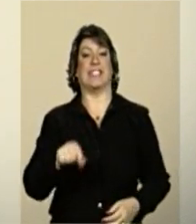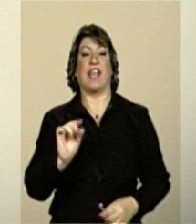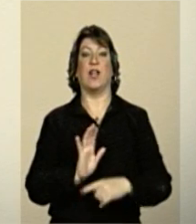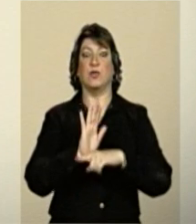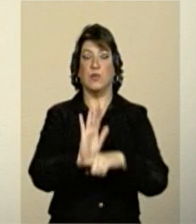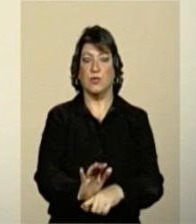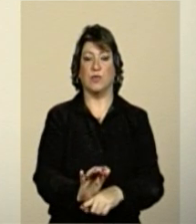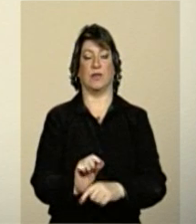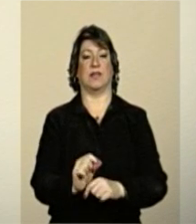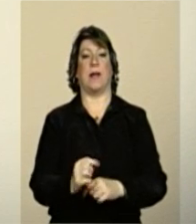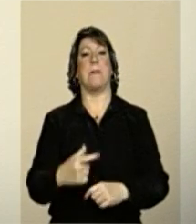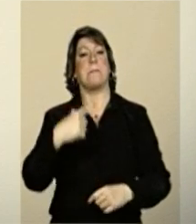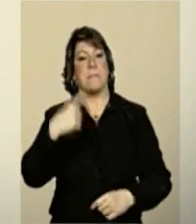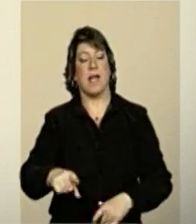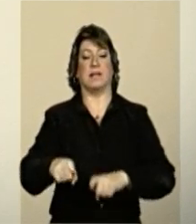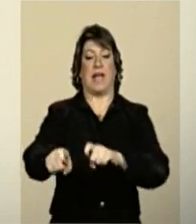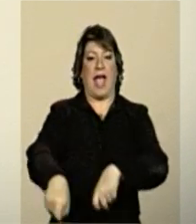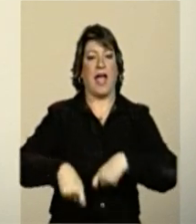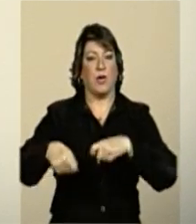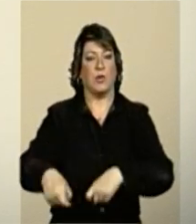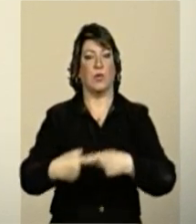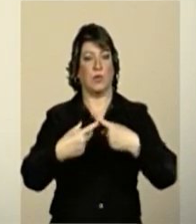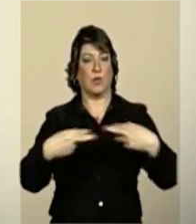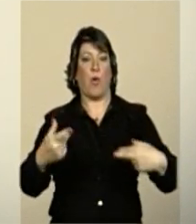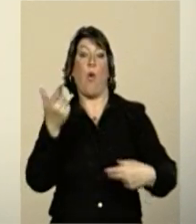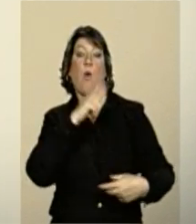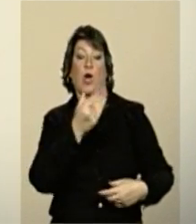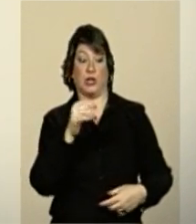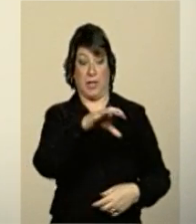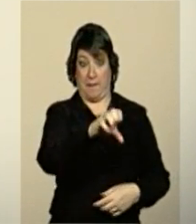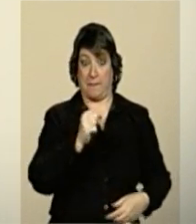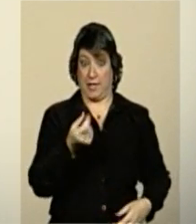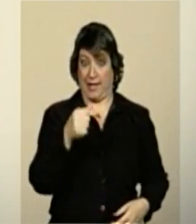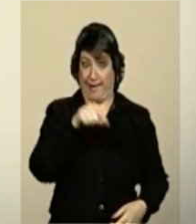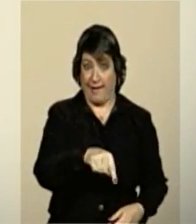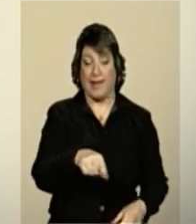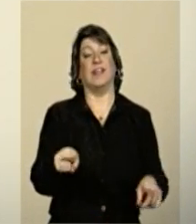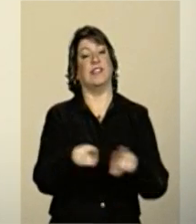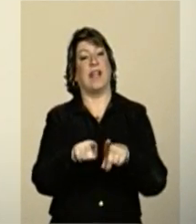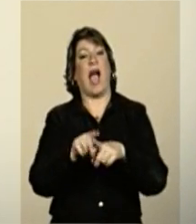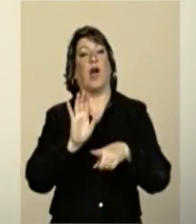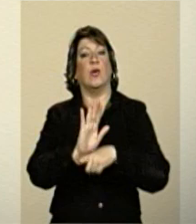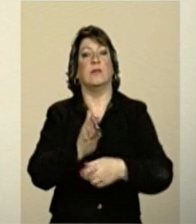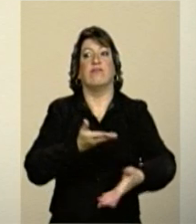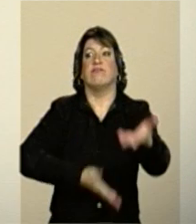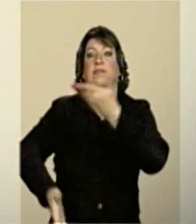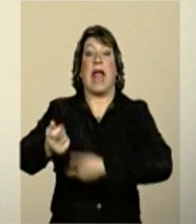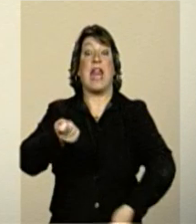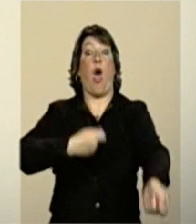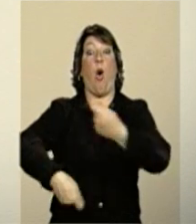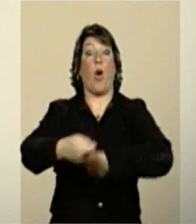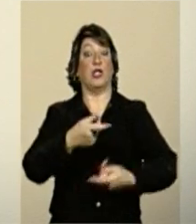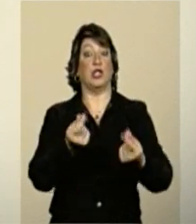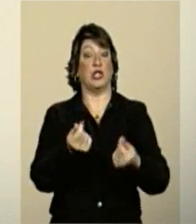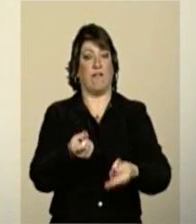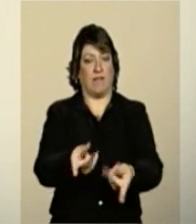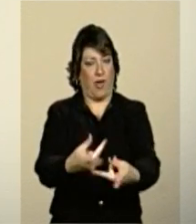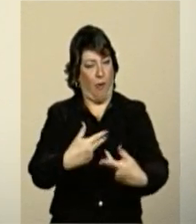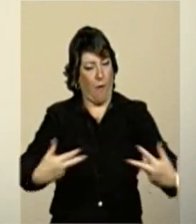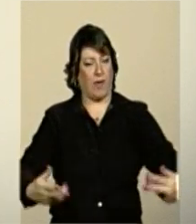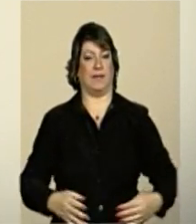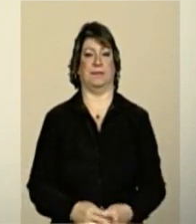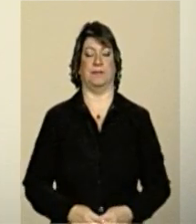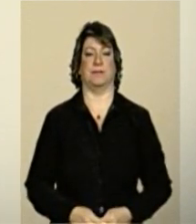trazendo mais agricultores para ter acesso ao crédito, fazemos também a roda da economia girar. Presidenta,